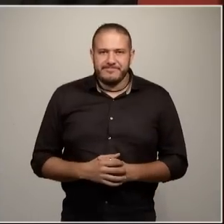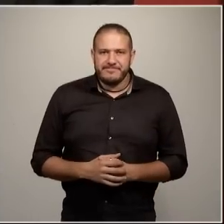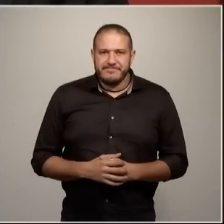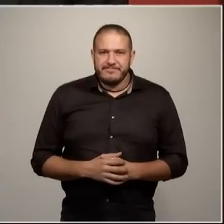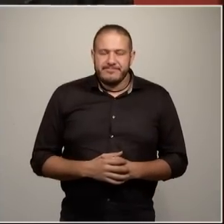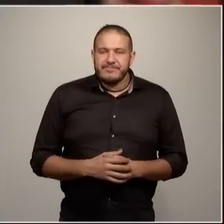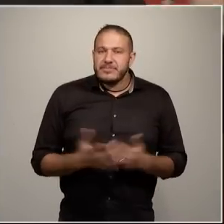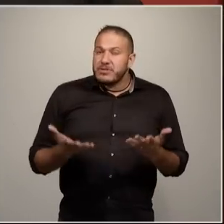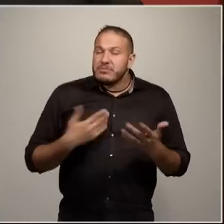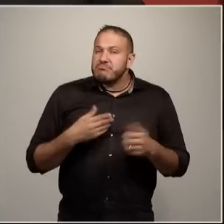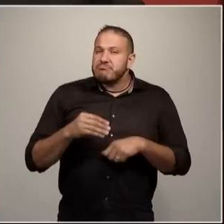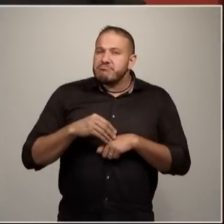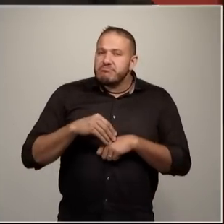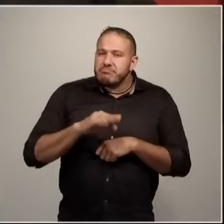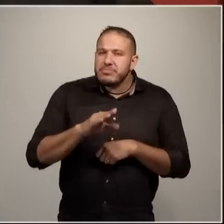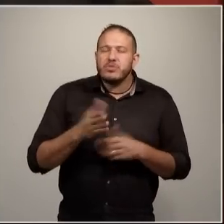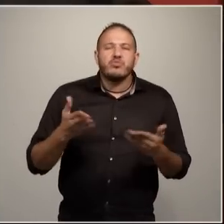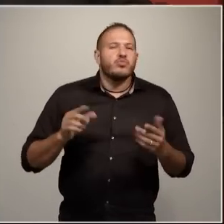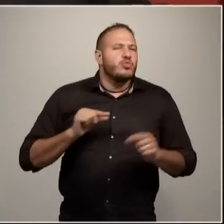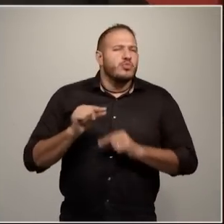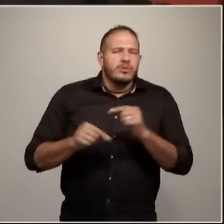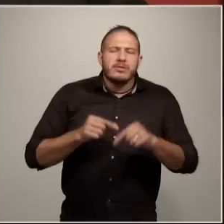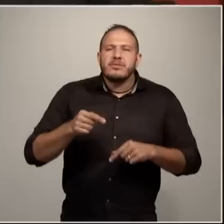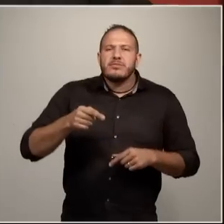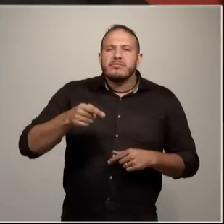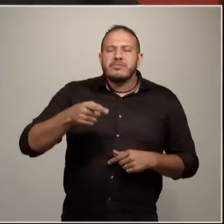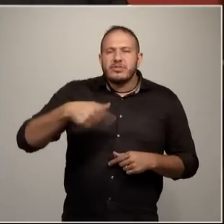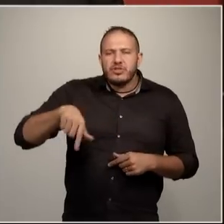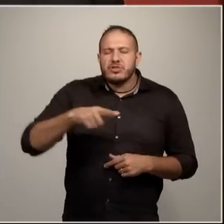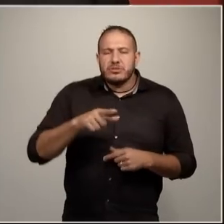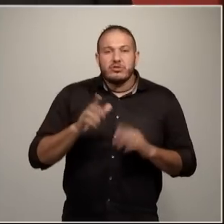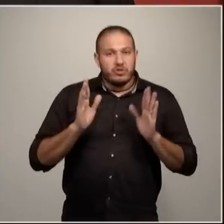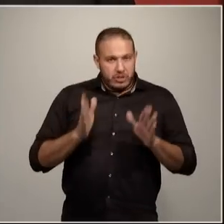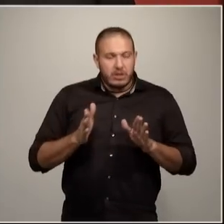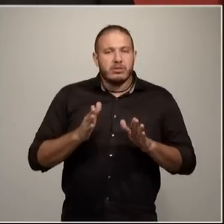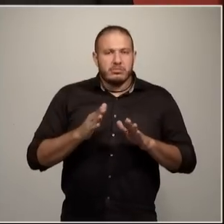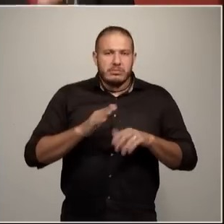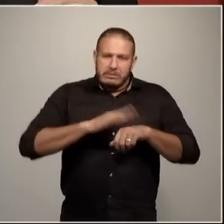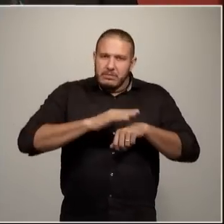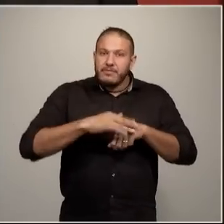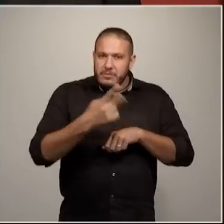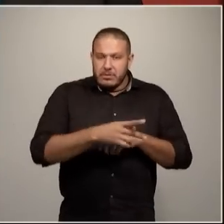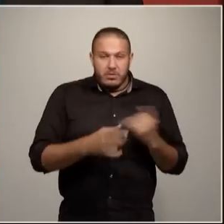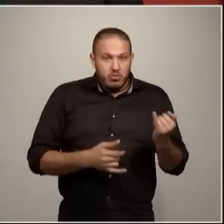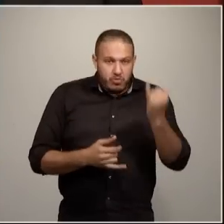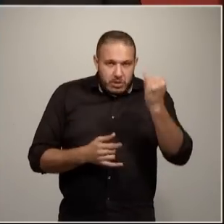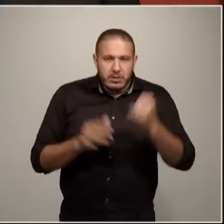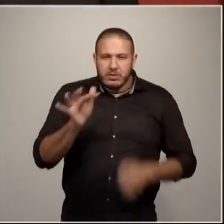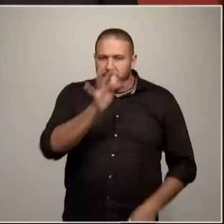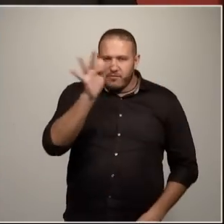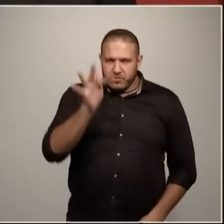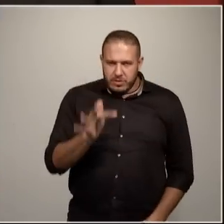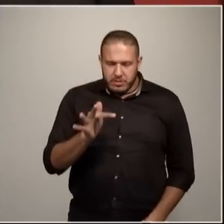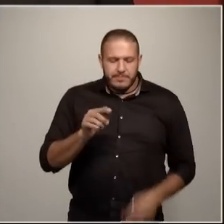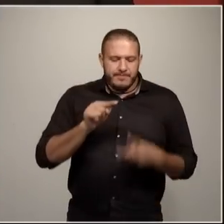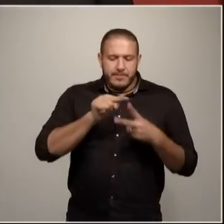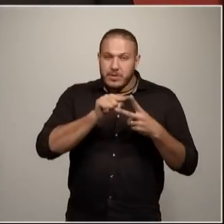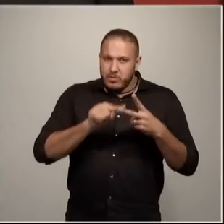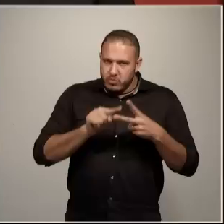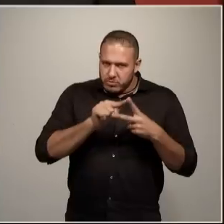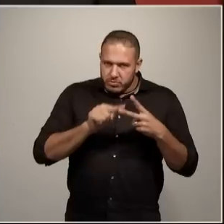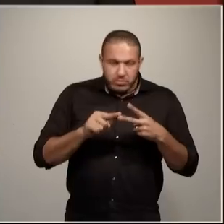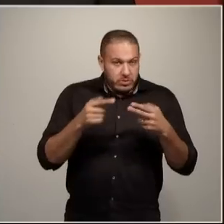Vou falar um pouco o que a gente fez de muito importante com essas funções. 2 coisas muito importantes.